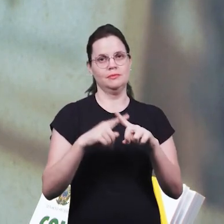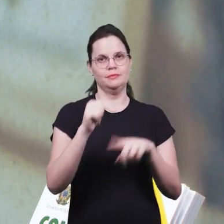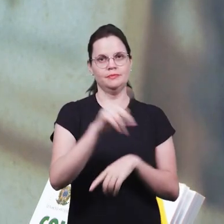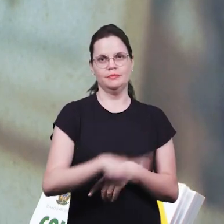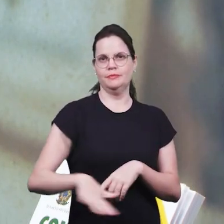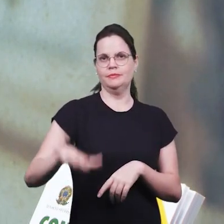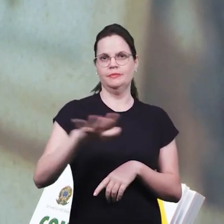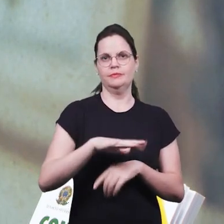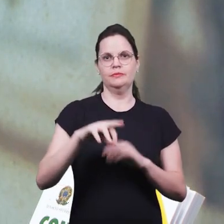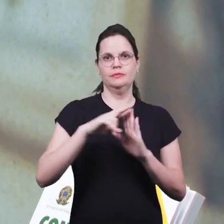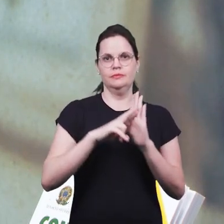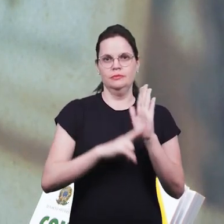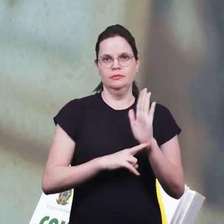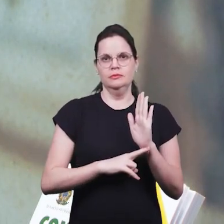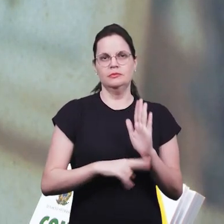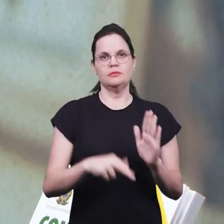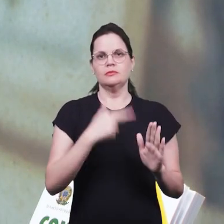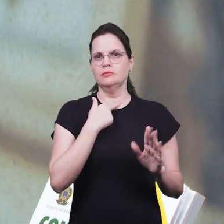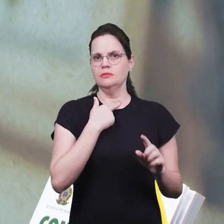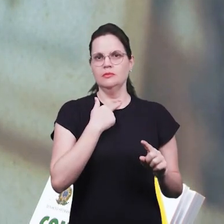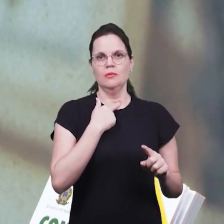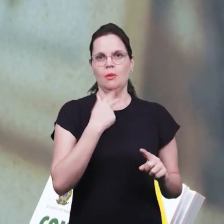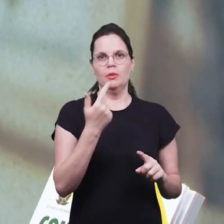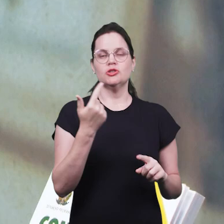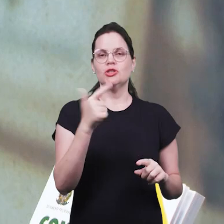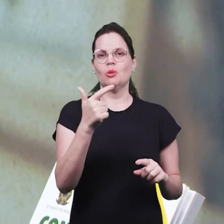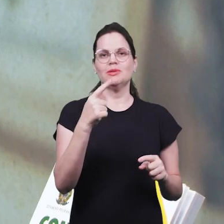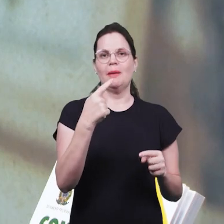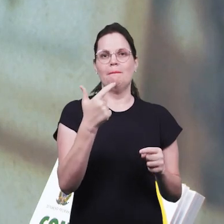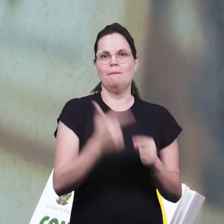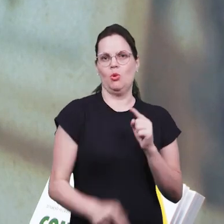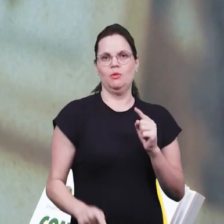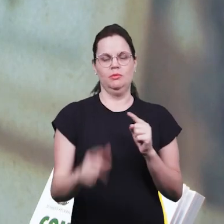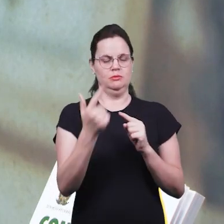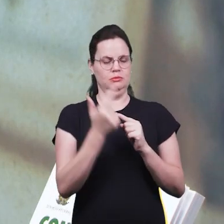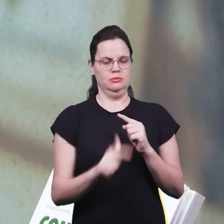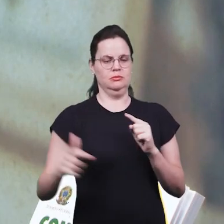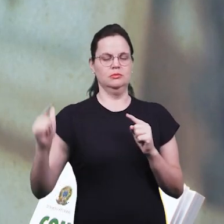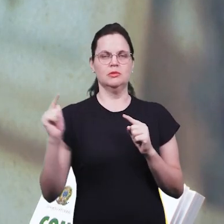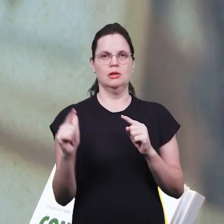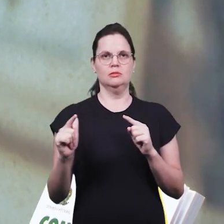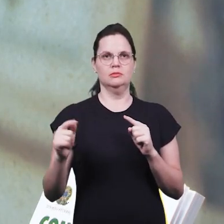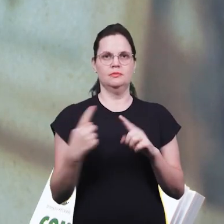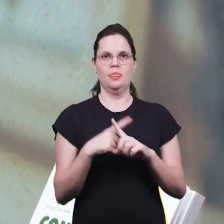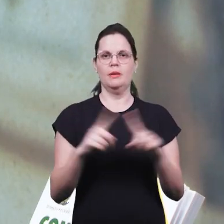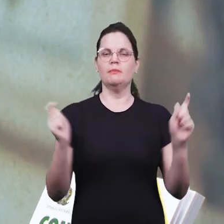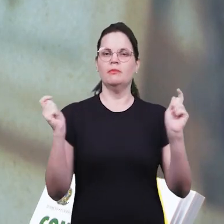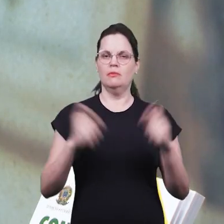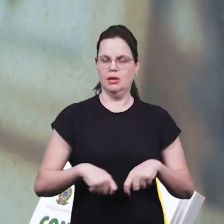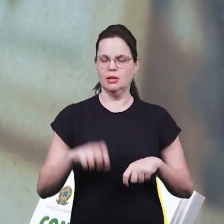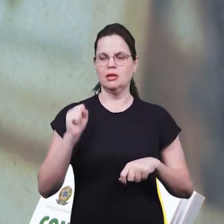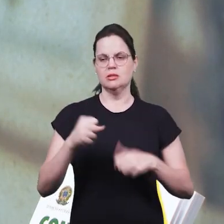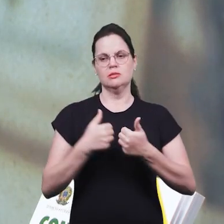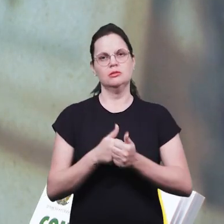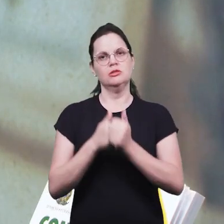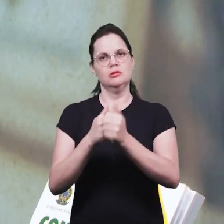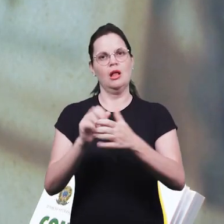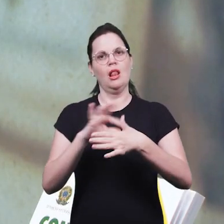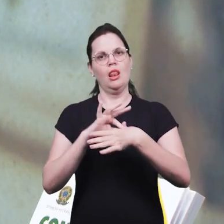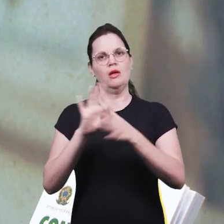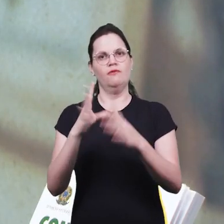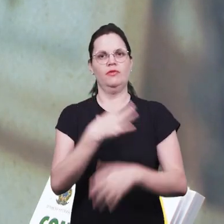geral, como regra, por não ter uma proibição na CLT, na legislação maior trabalhista, ela tem essa possibilidade de acompanhar seus